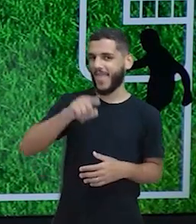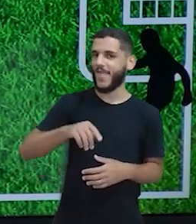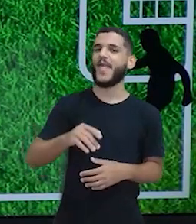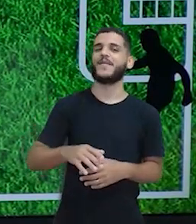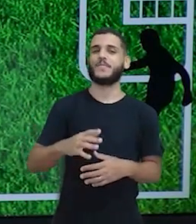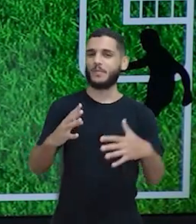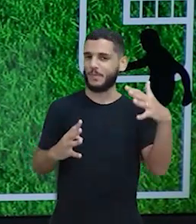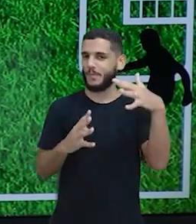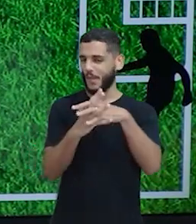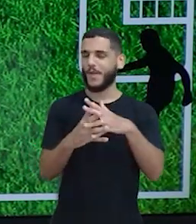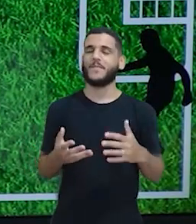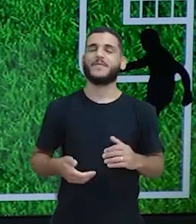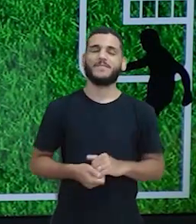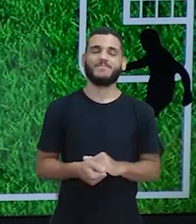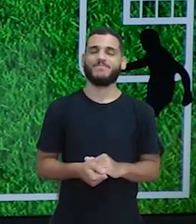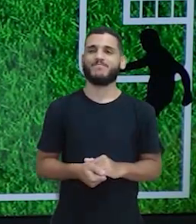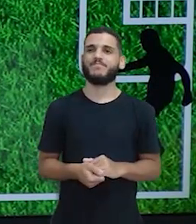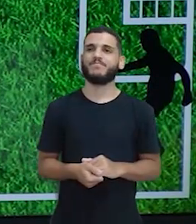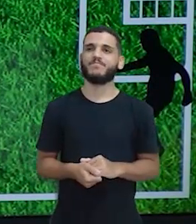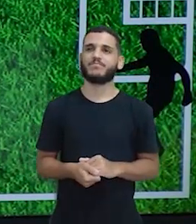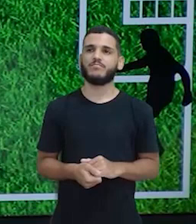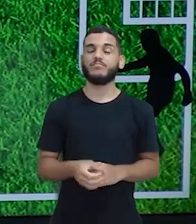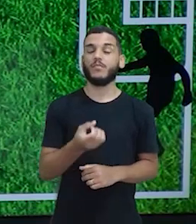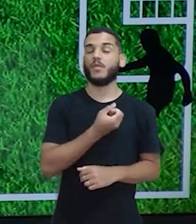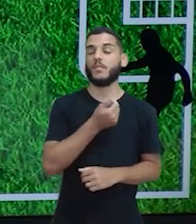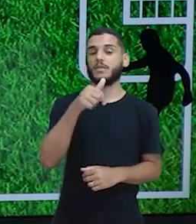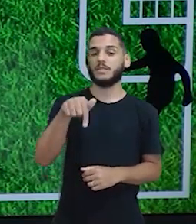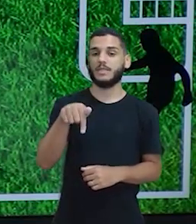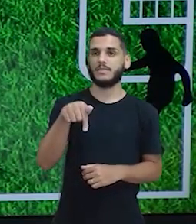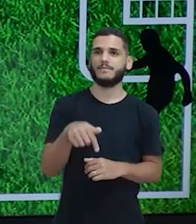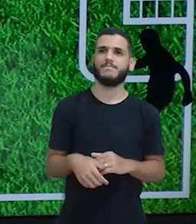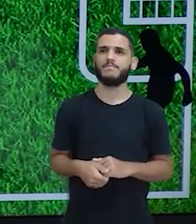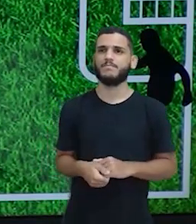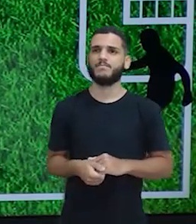escolhe aí o nome Professora Marta número 7